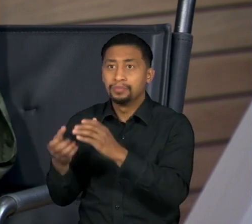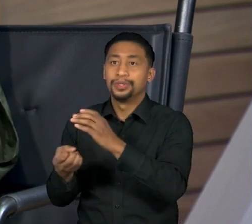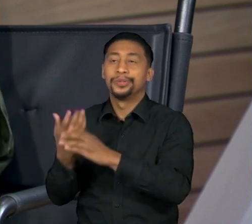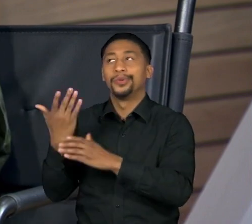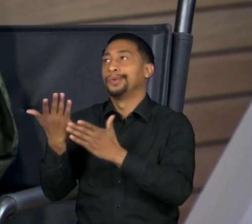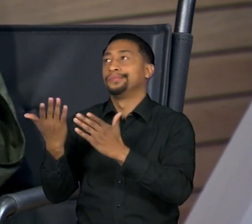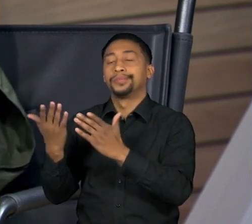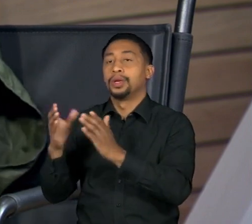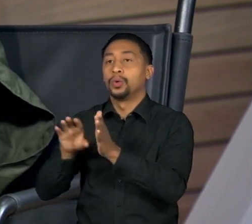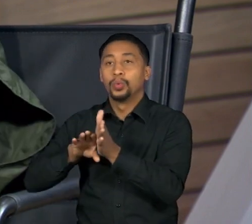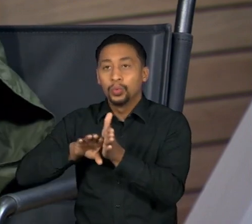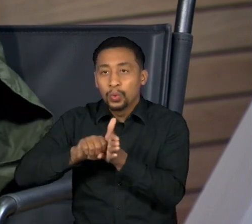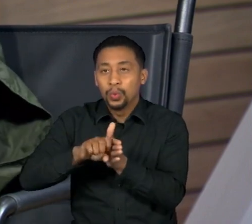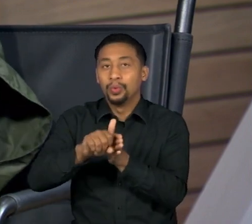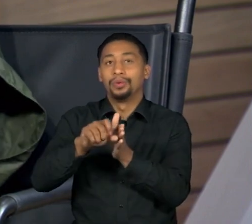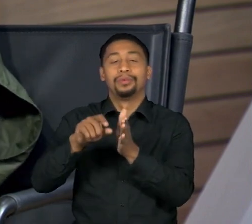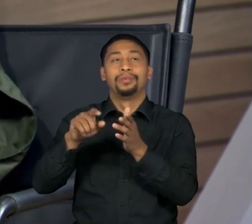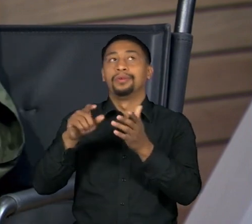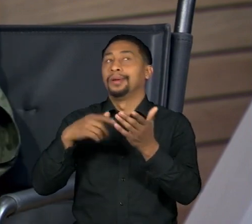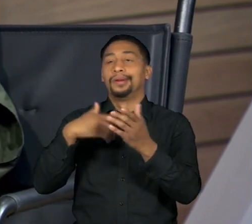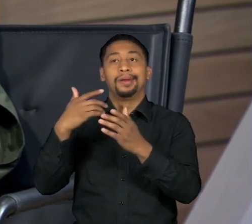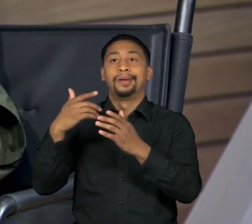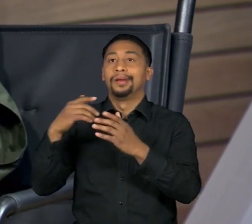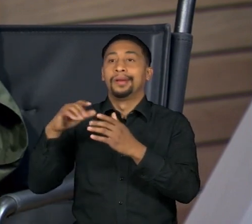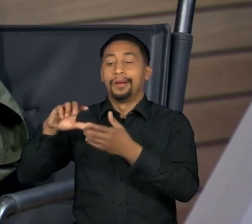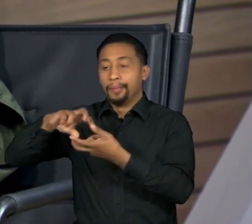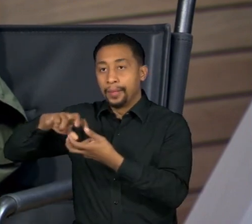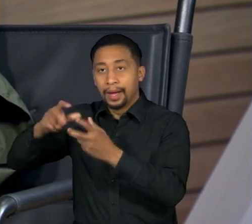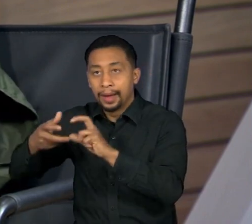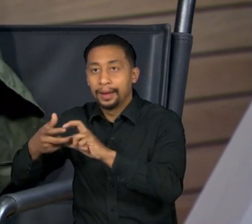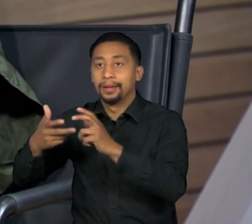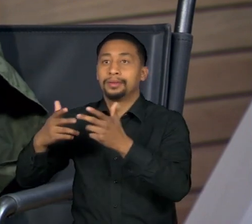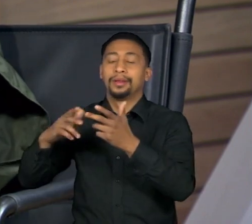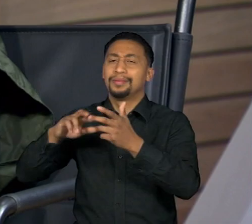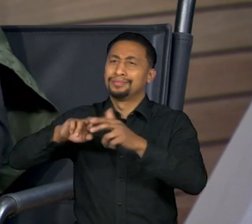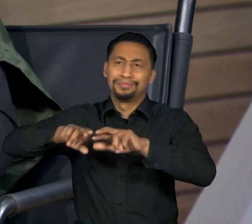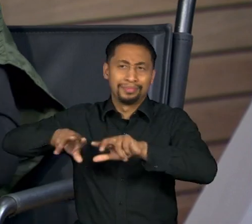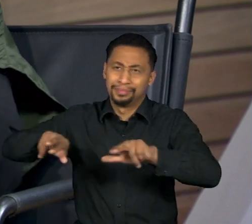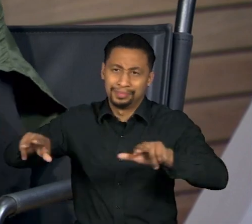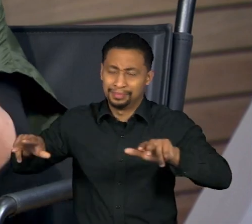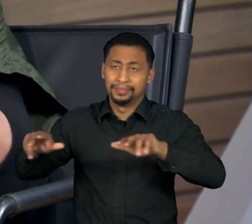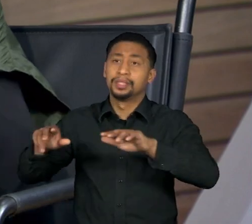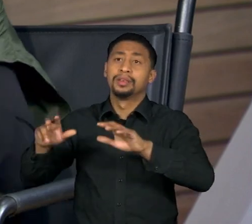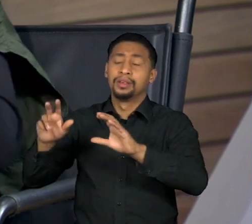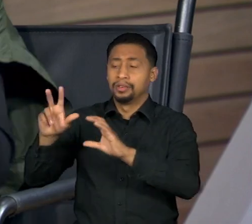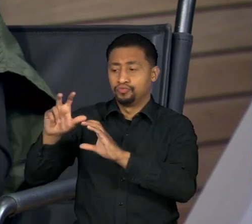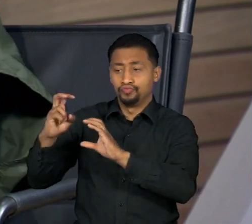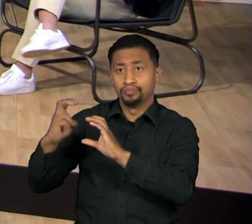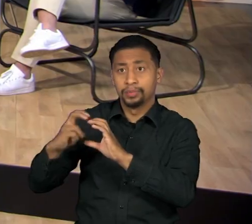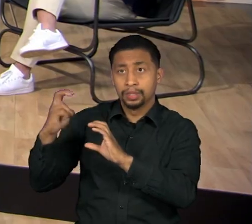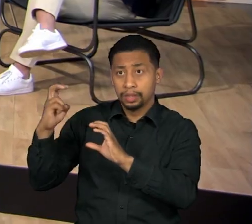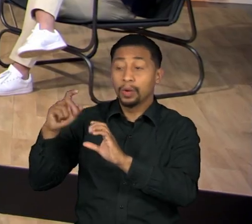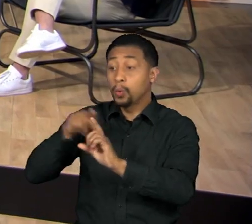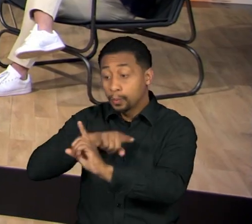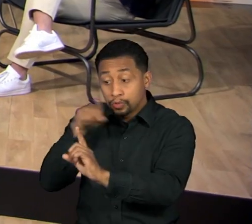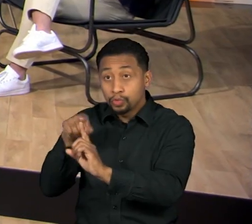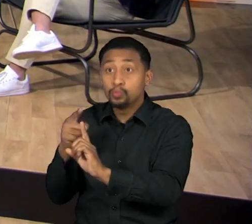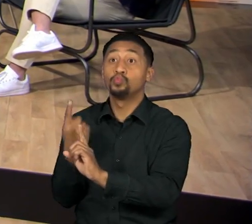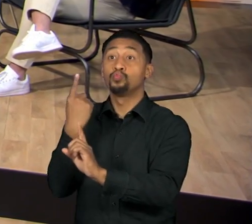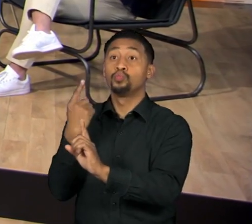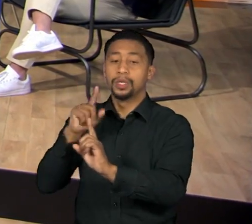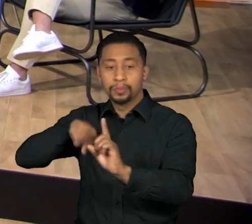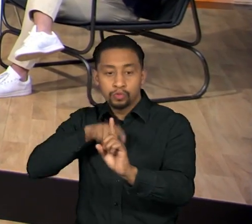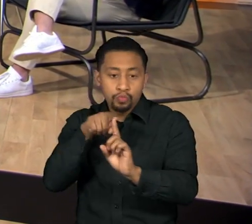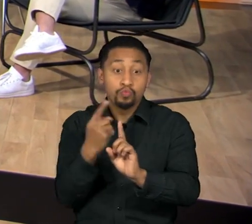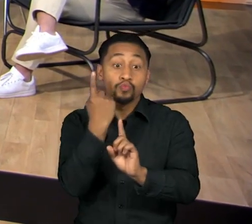e outros, Llama da Meta, eles são multitarefas, né? Então, isso tem uma série de implicações do ponto